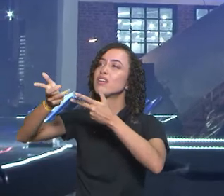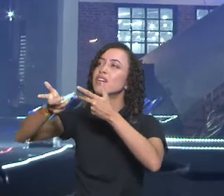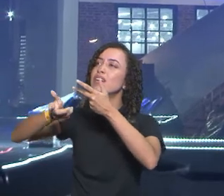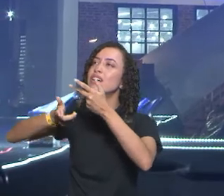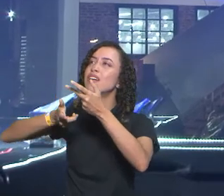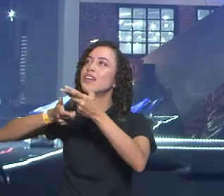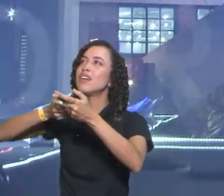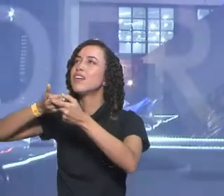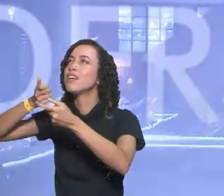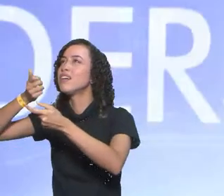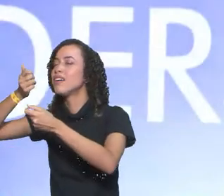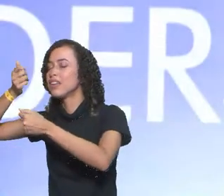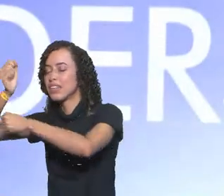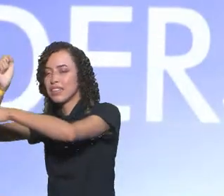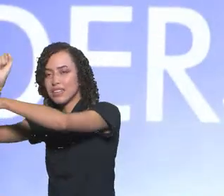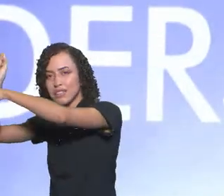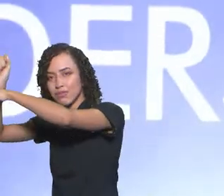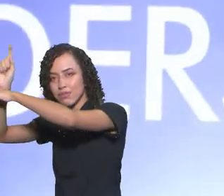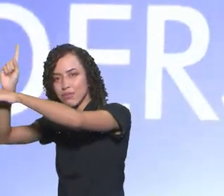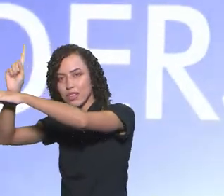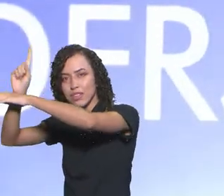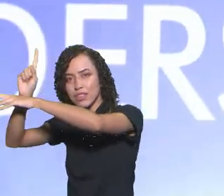Aleluia ele